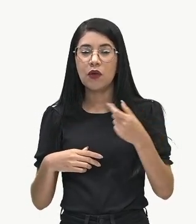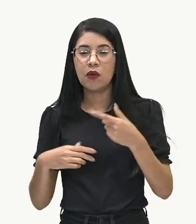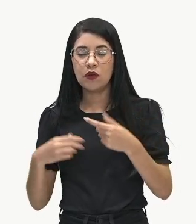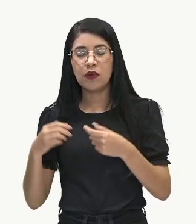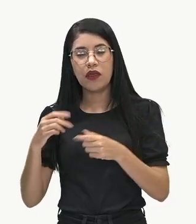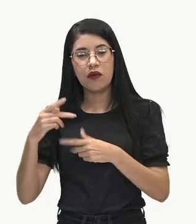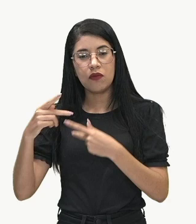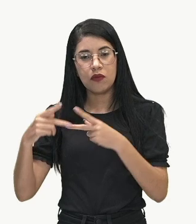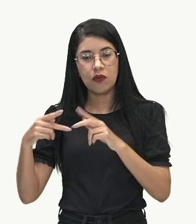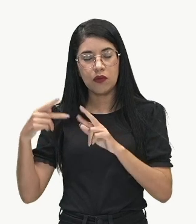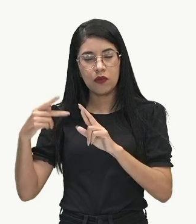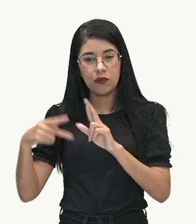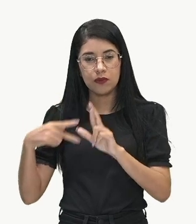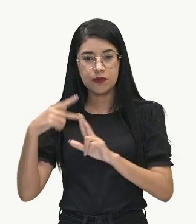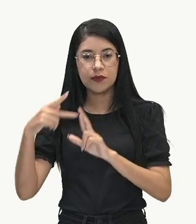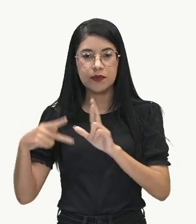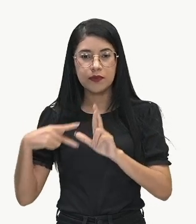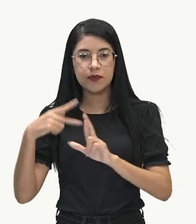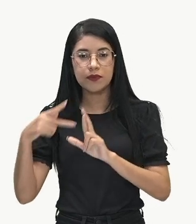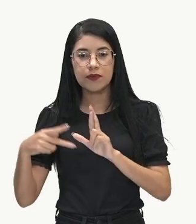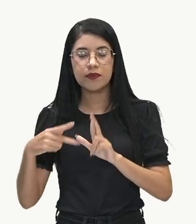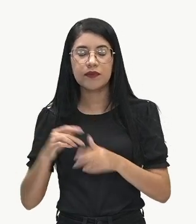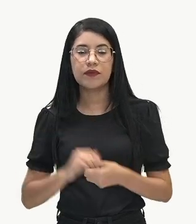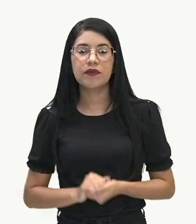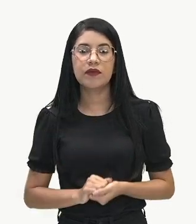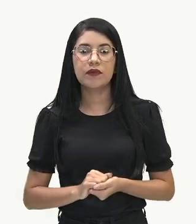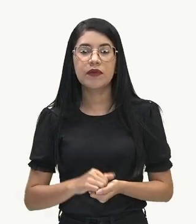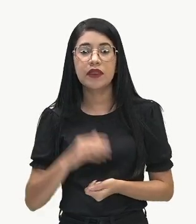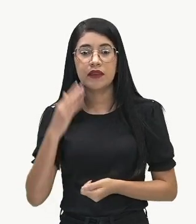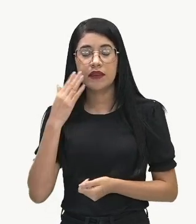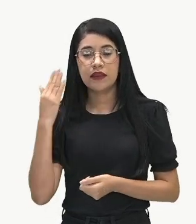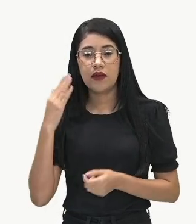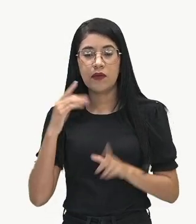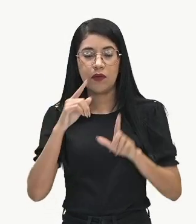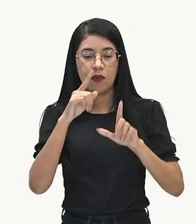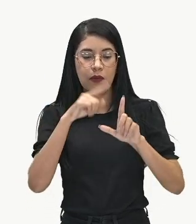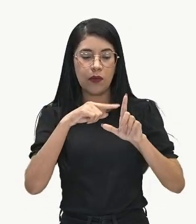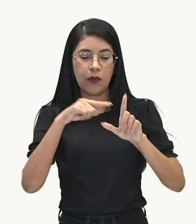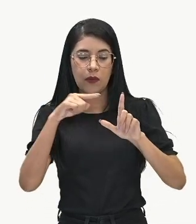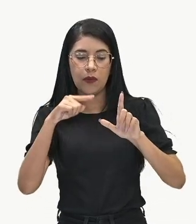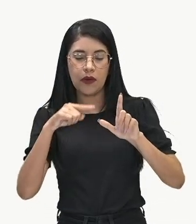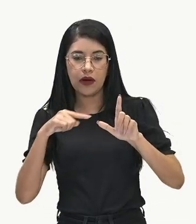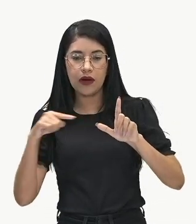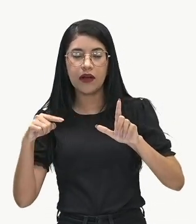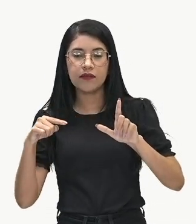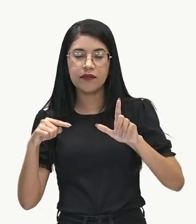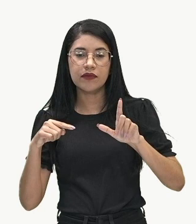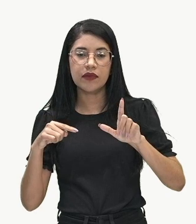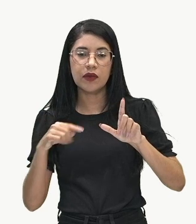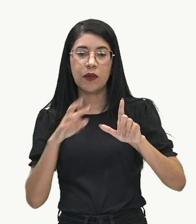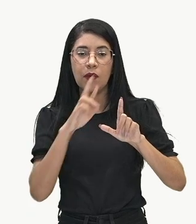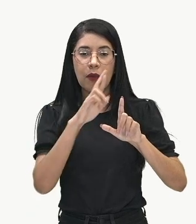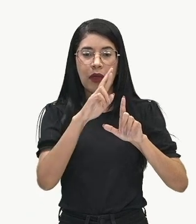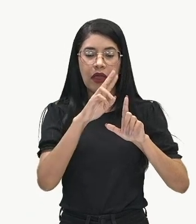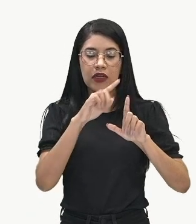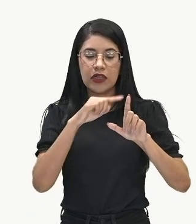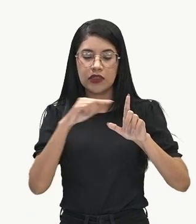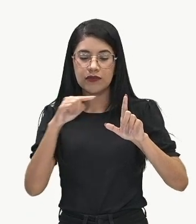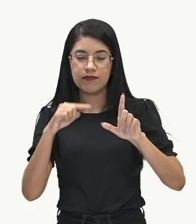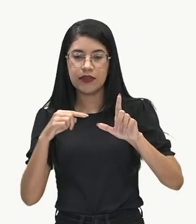tá? Então, nós temos esse gráfico aqui, onde o reagente está maior e o produto está menor. E